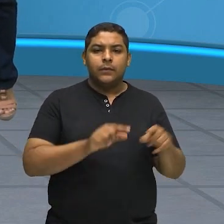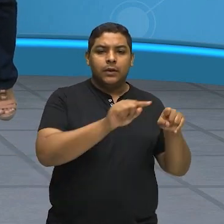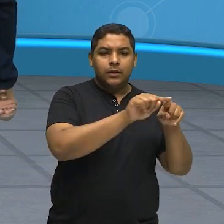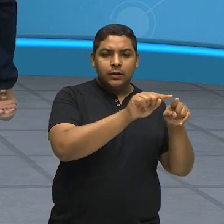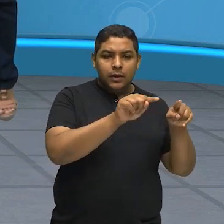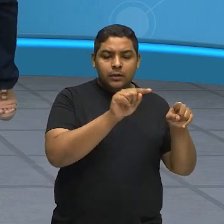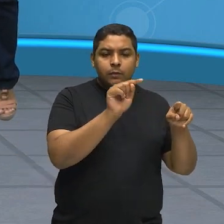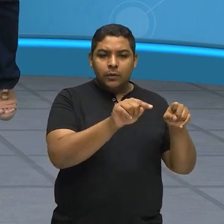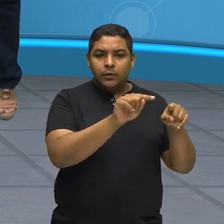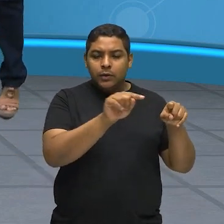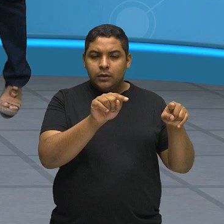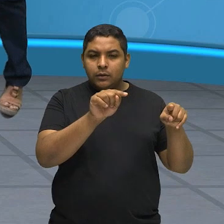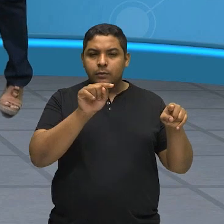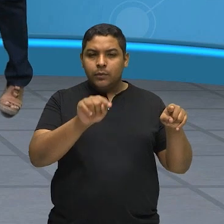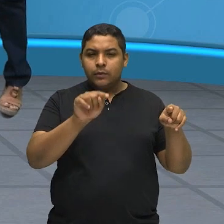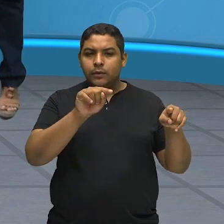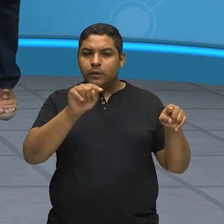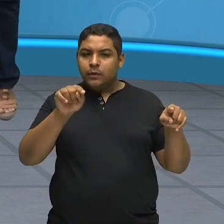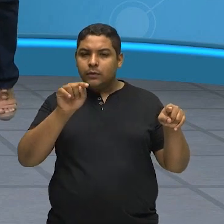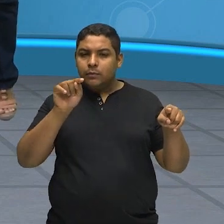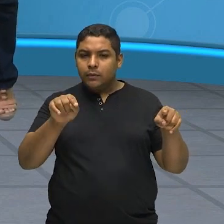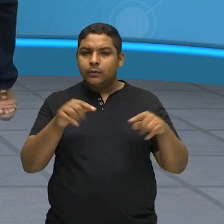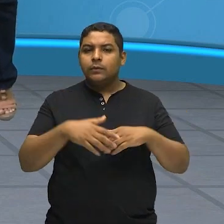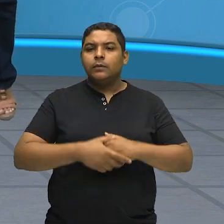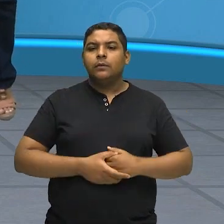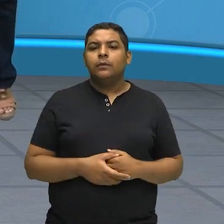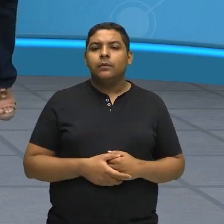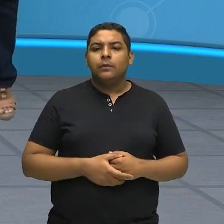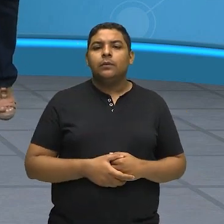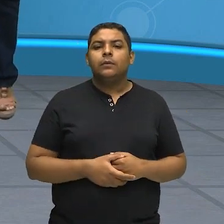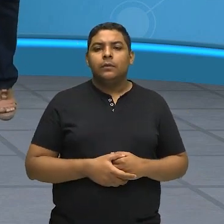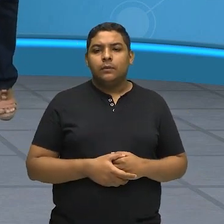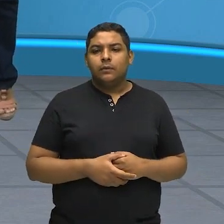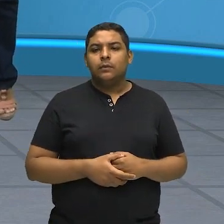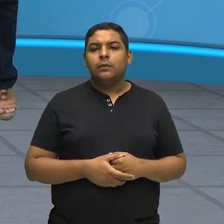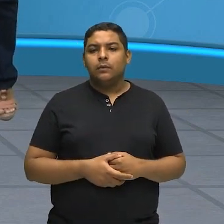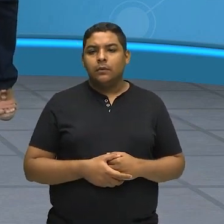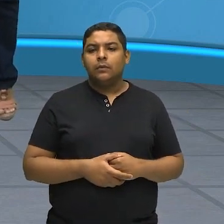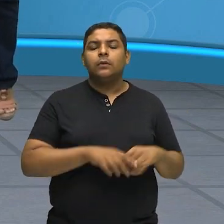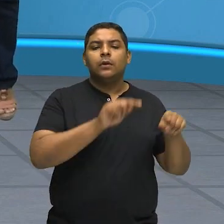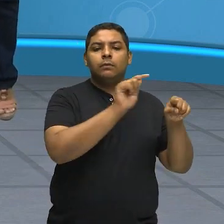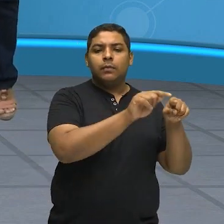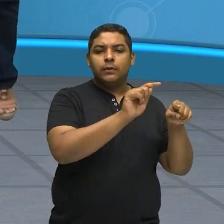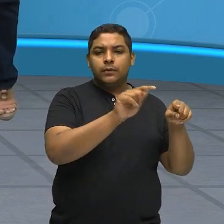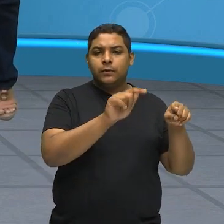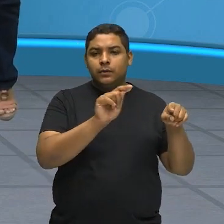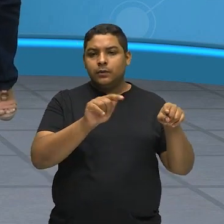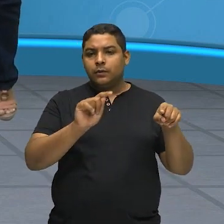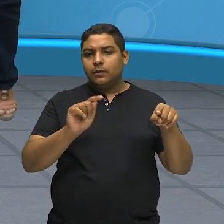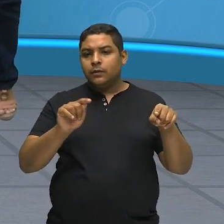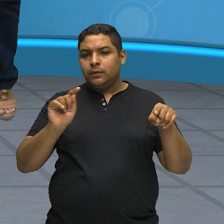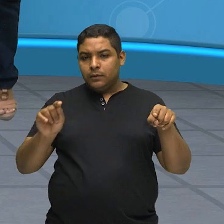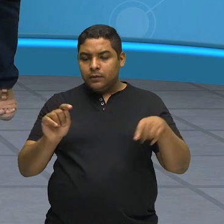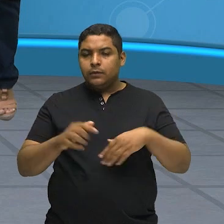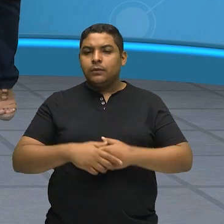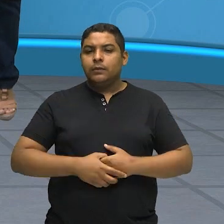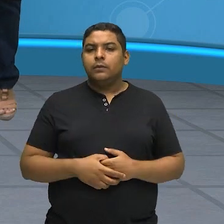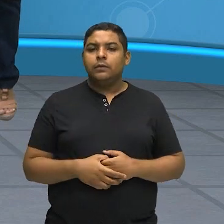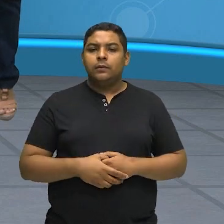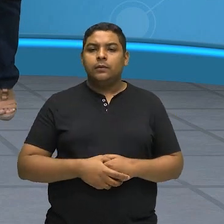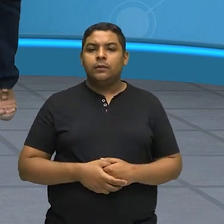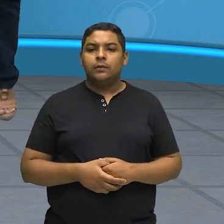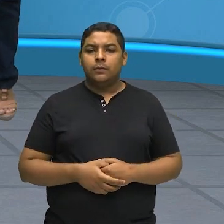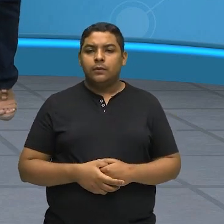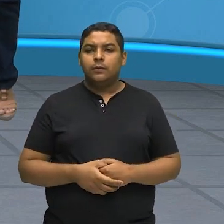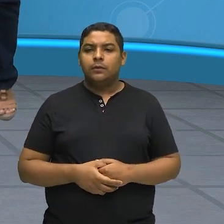traço e ponto, né? Então, isso aí nós analisamos, né? Linha pontilhada. A linha é a